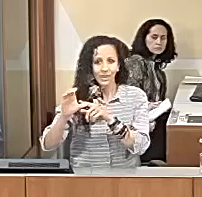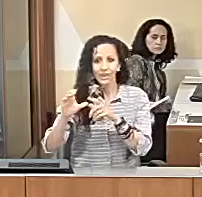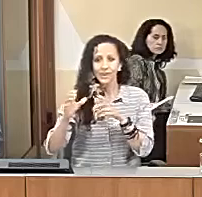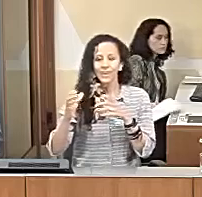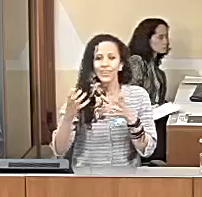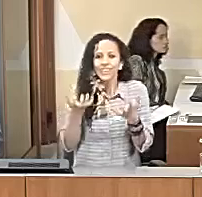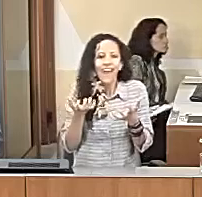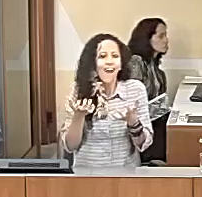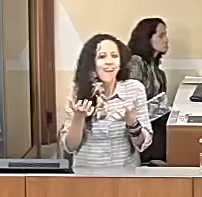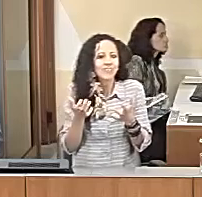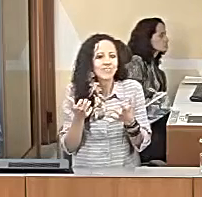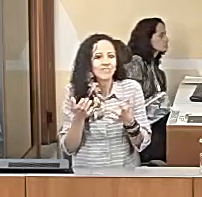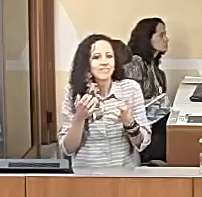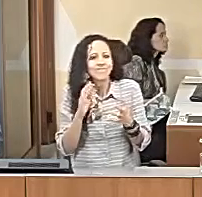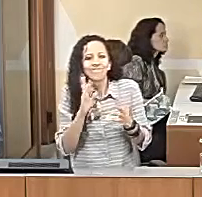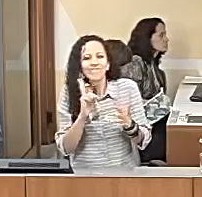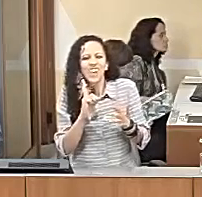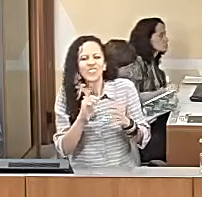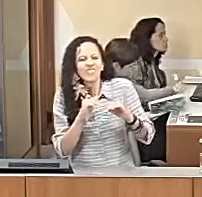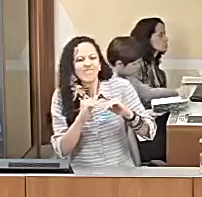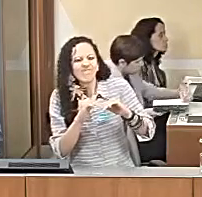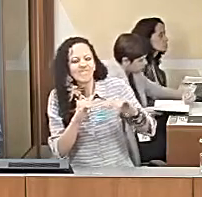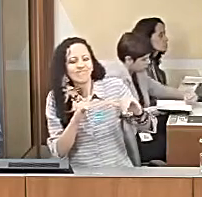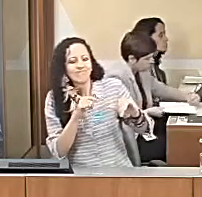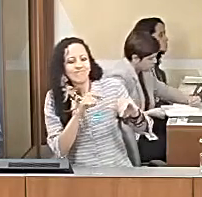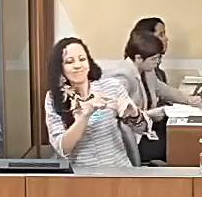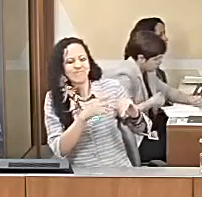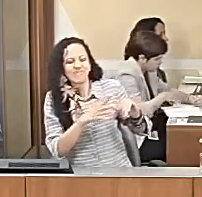o Ministério da Educação.